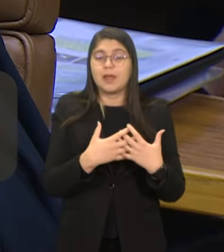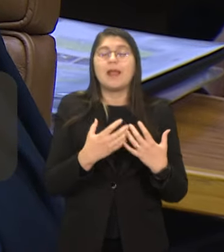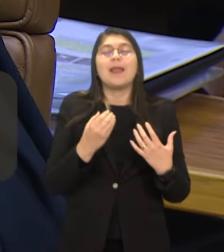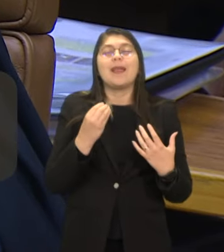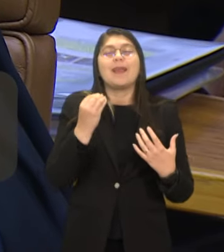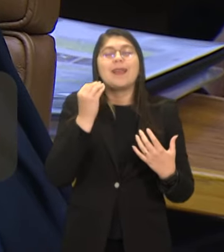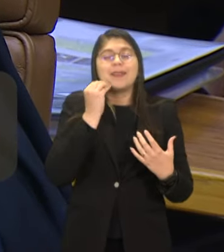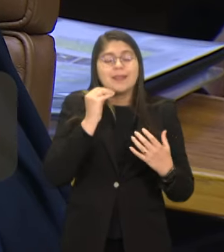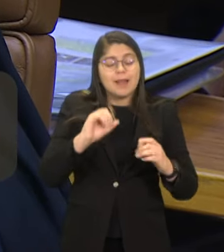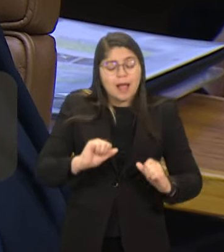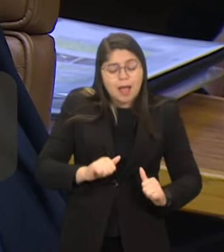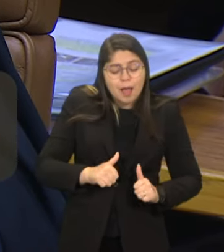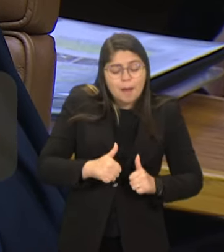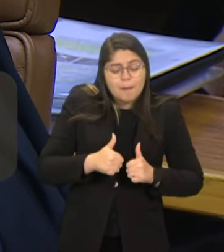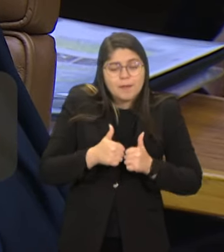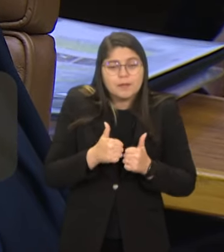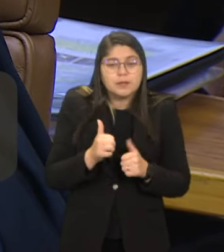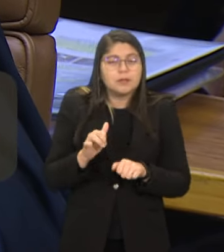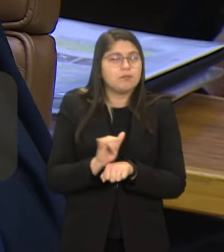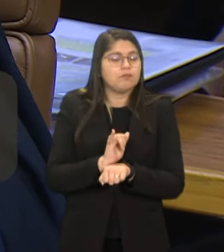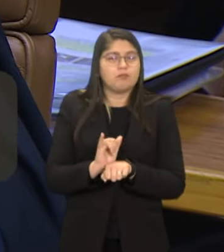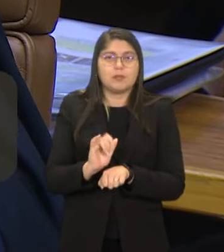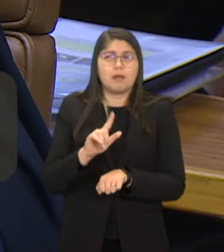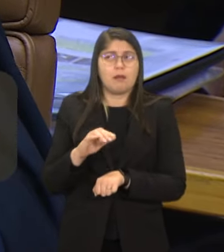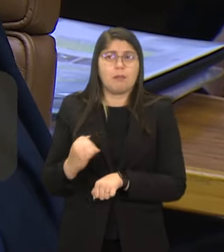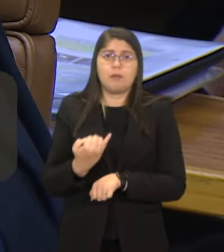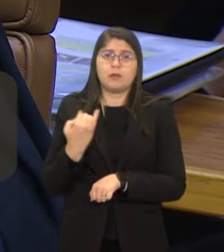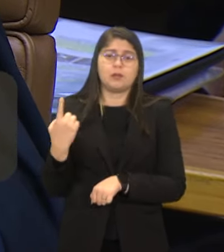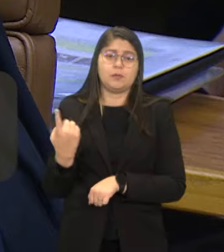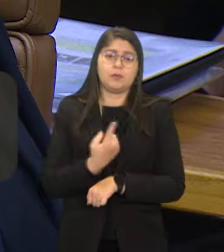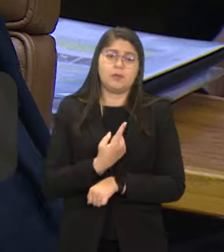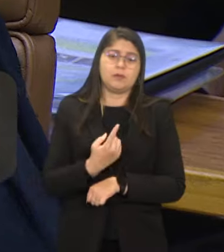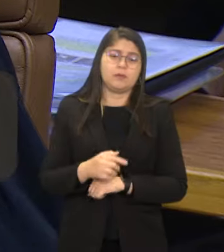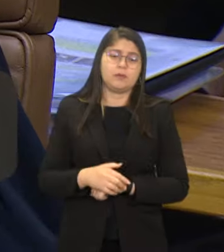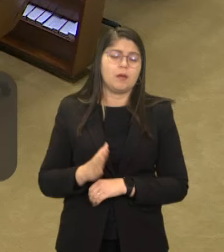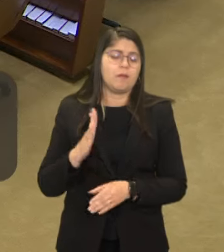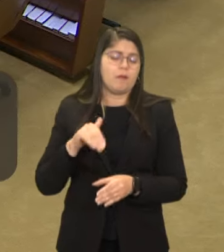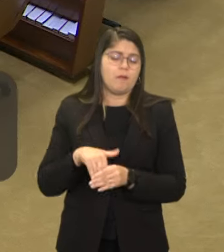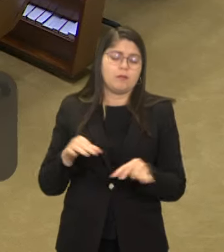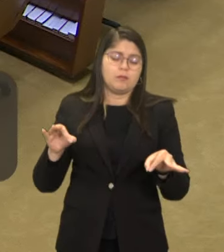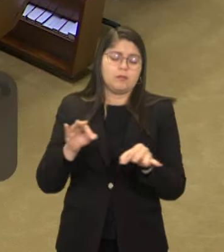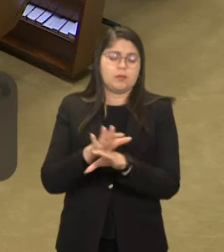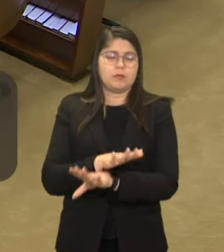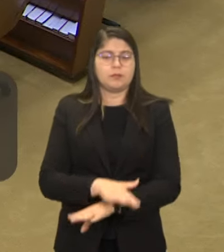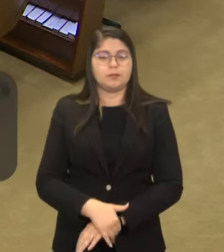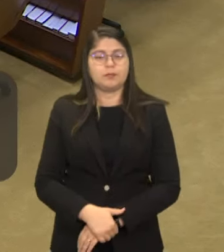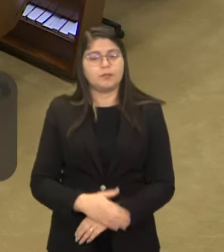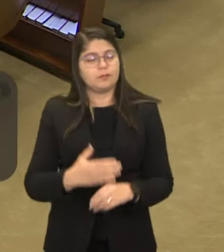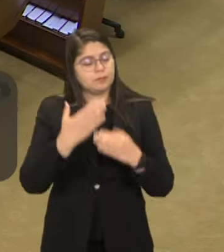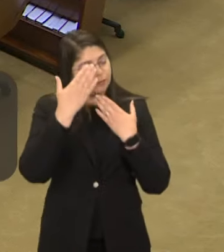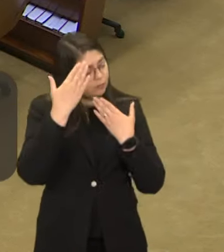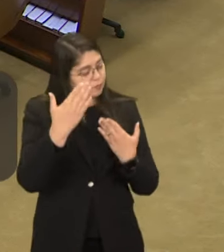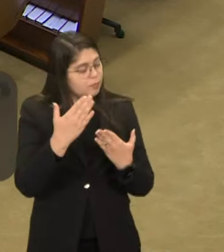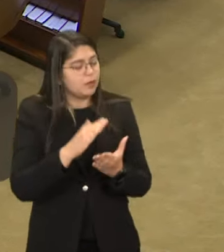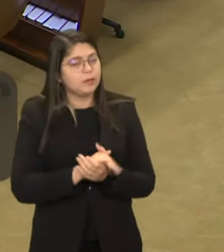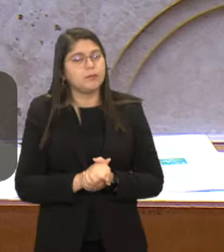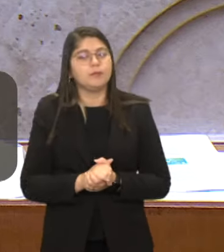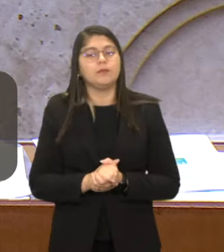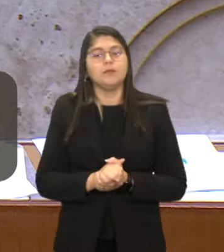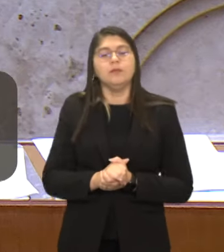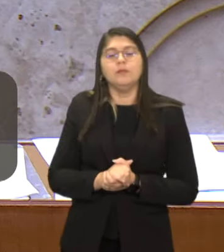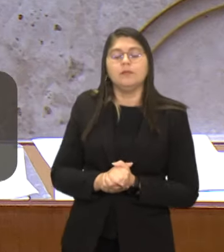aperfeiçoamento desse mecanismo, que é muito importante para a gente. Senhor presidente, é o voto. Muito obrigado, ministro Cássio.